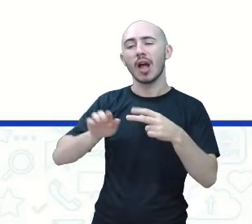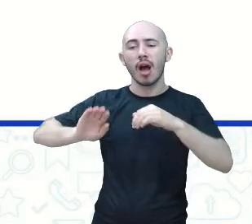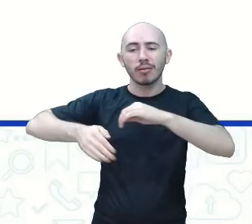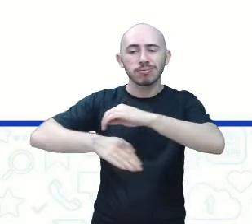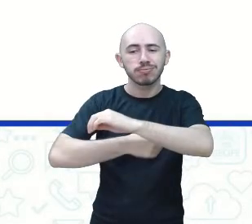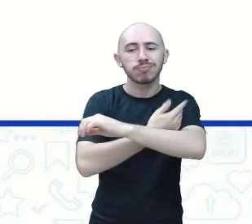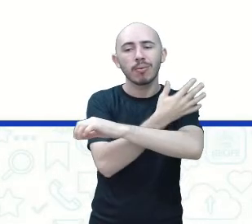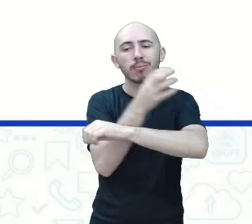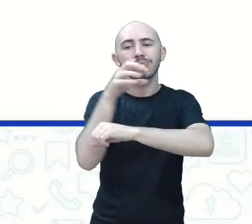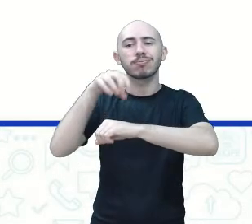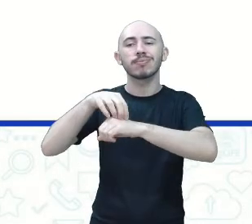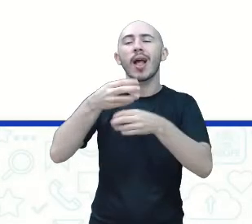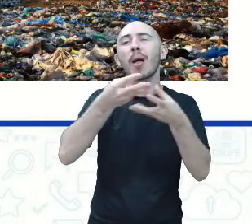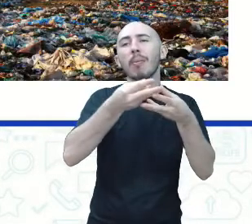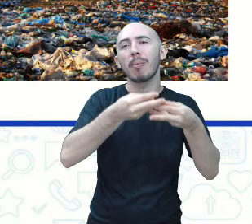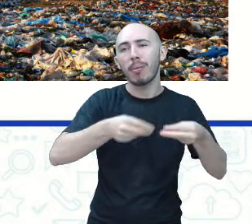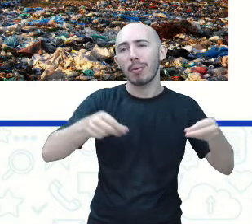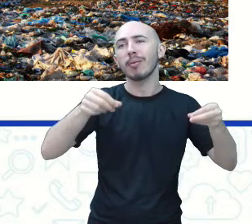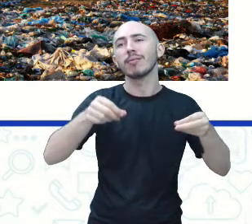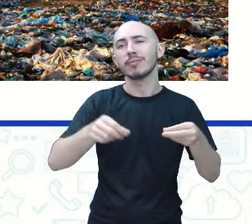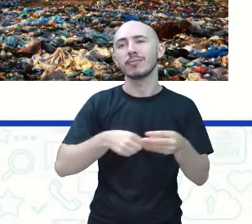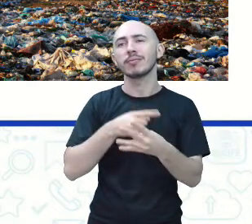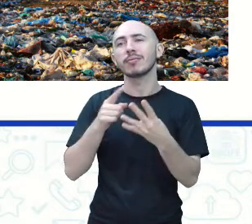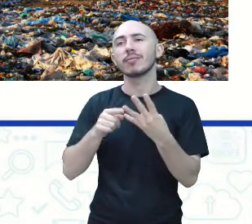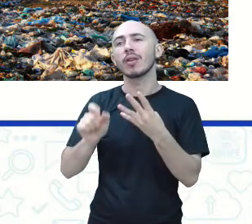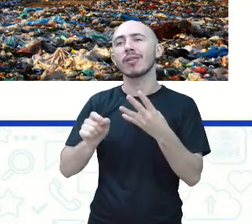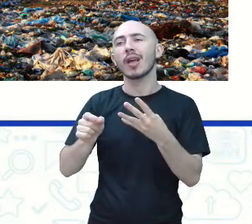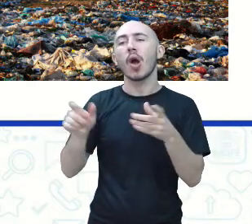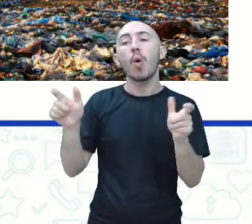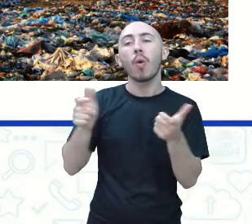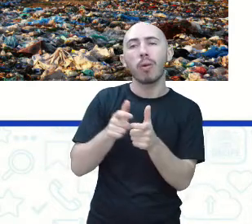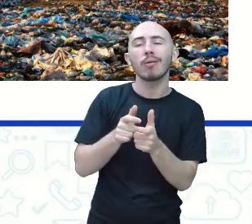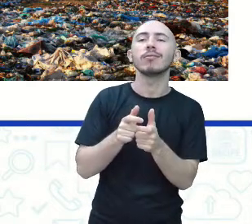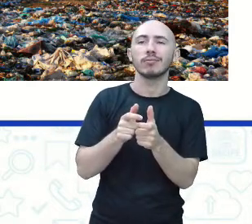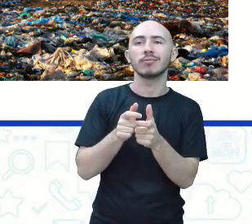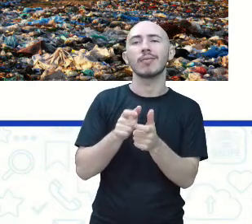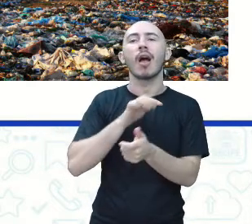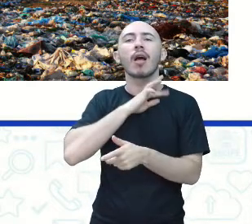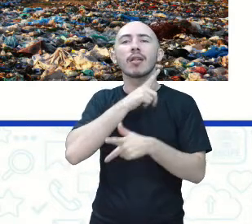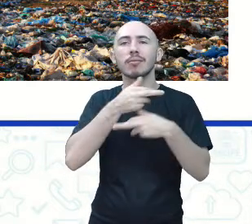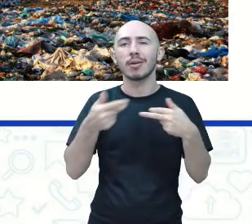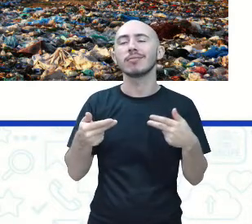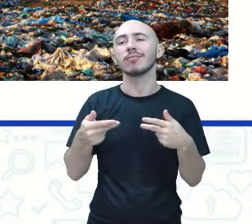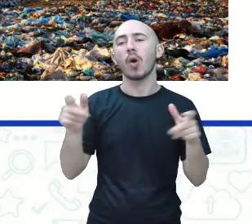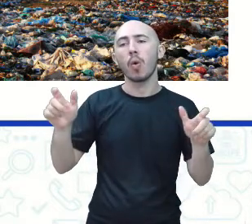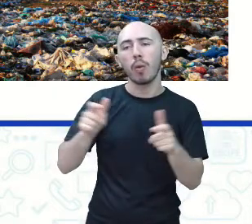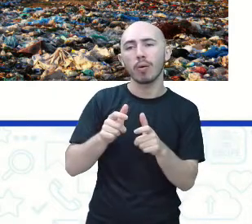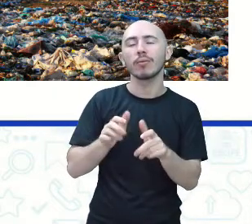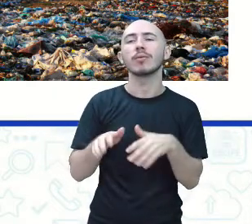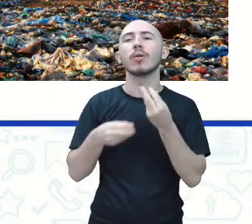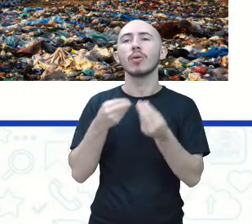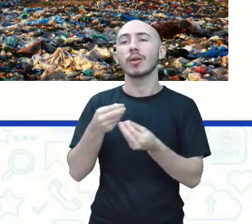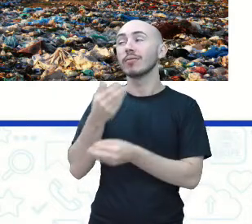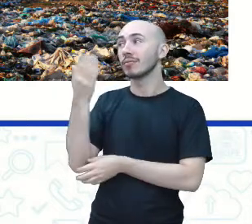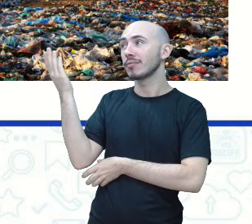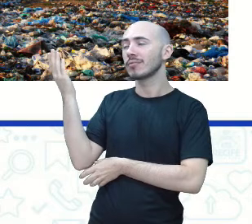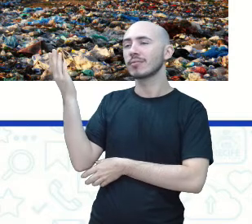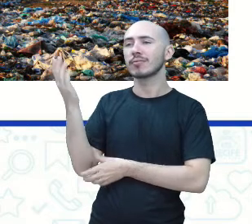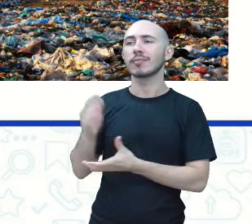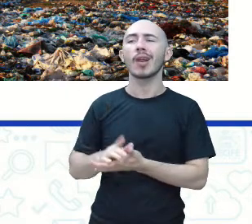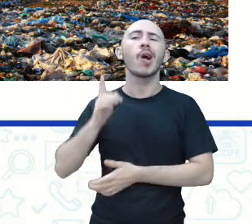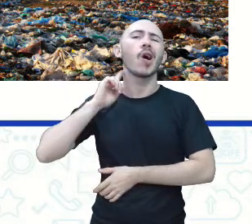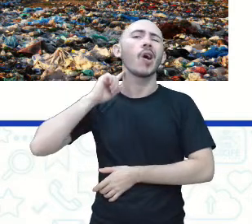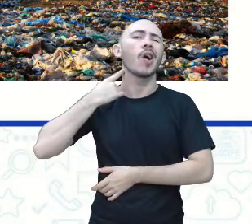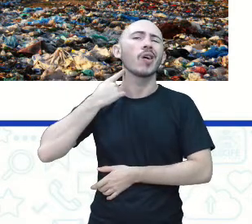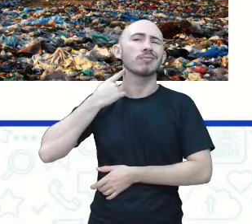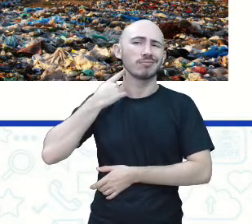a redução do número de espécies. Vamos conversar um pouquinho sobre cada um deles. Primeiro, a poluição do ar, água e solo. Eu estou